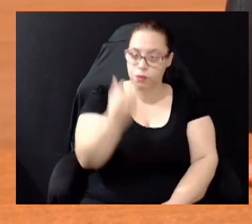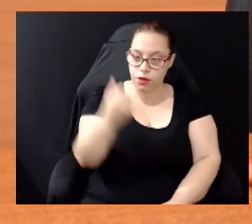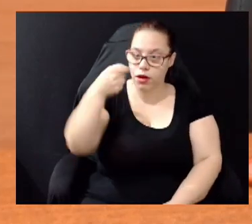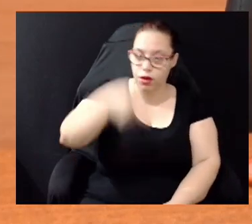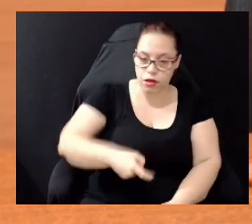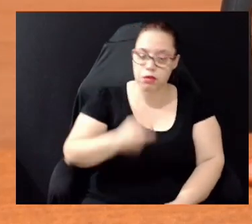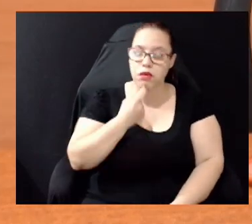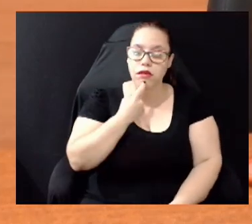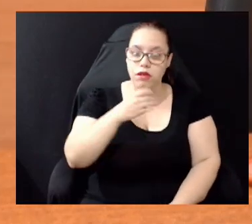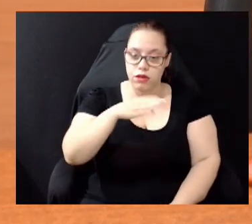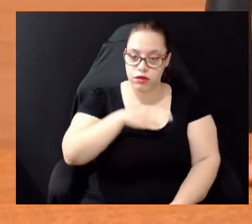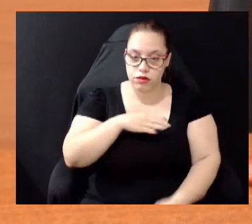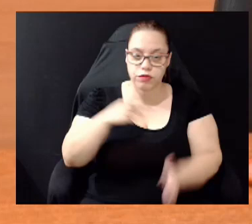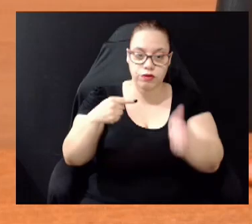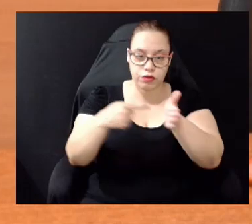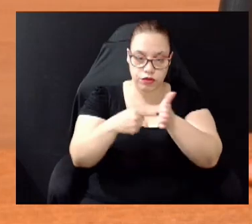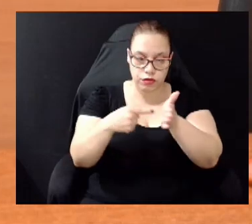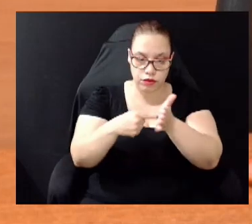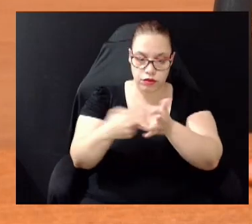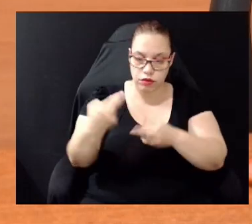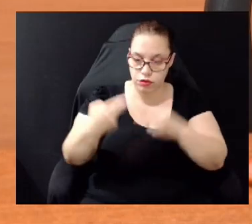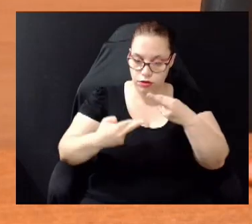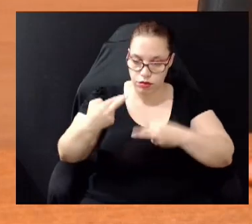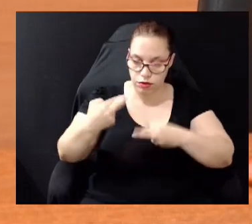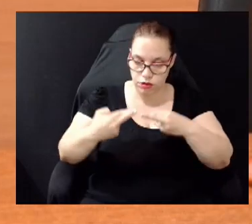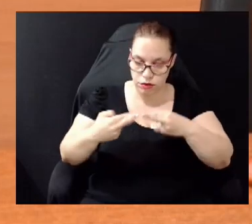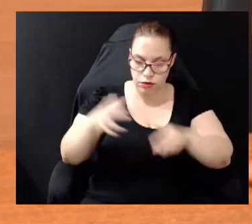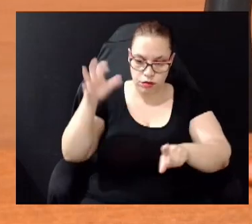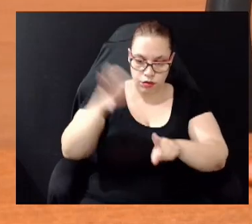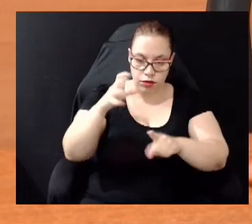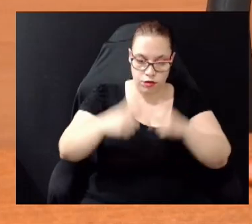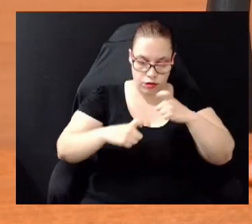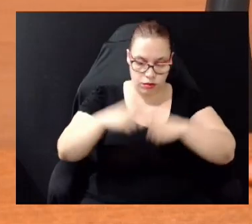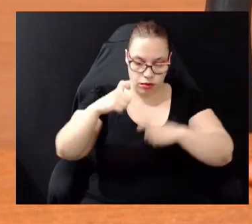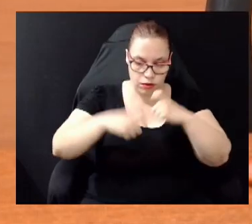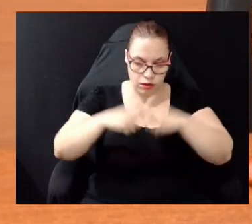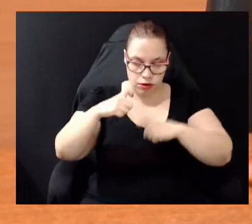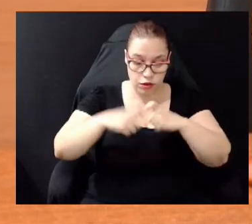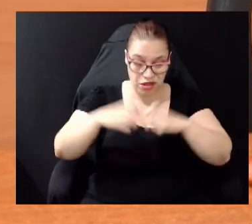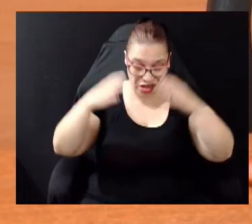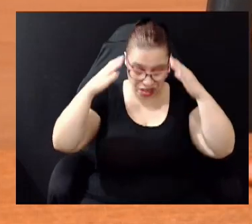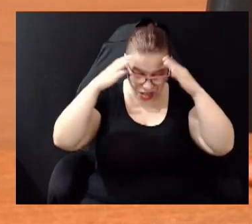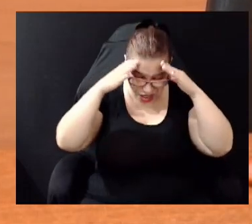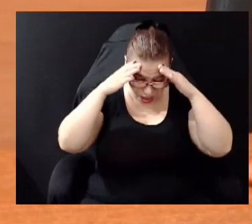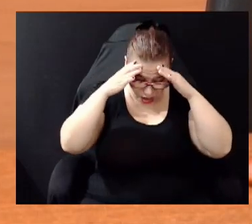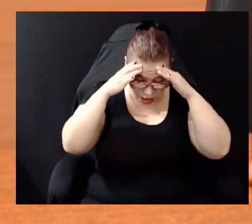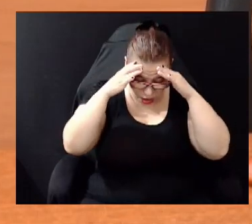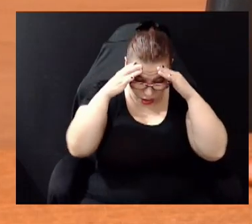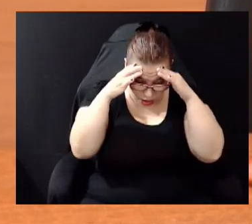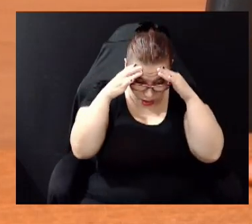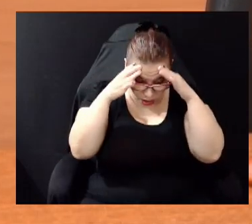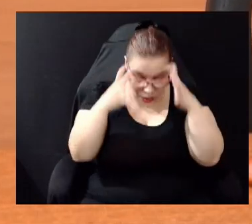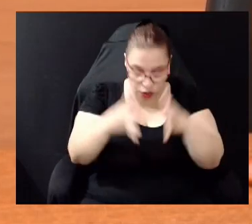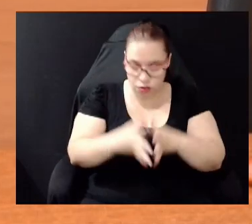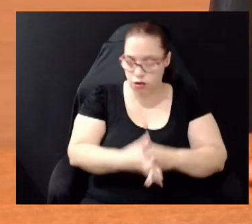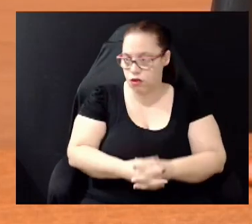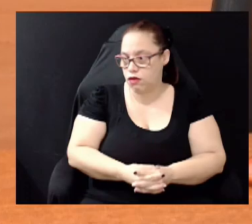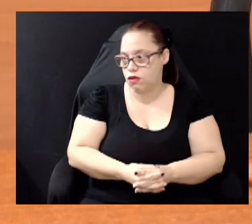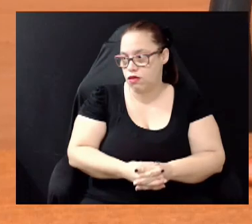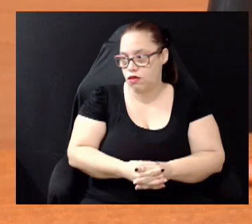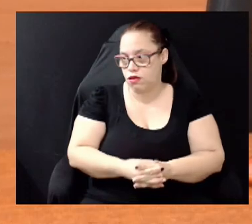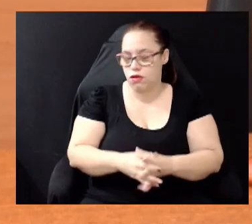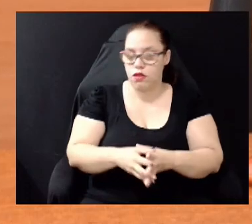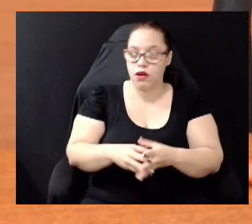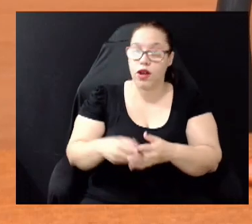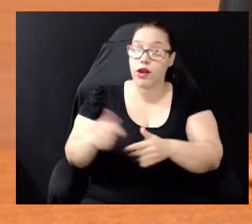para denúncias relacionadas ao assédio sexual e o assédio moral. Então, hoje o 156 tem um campo, é um campo que está sendo